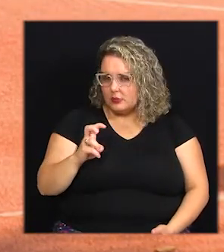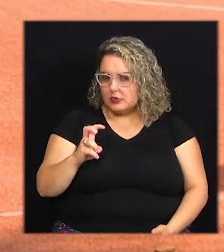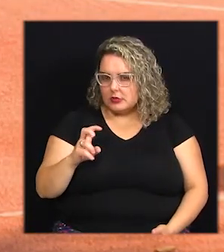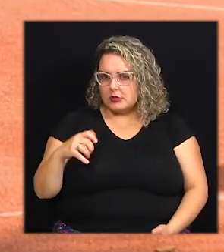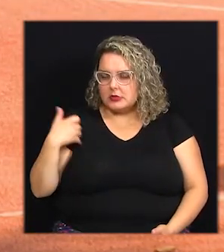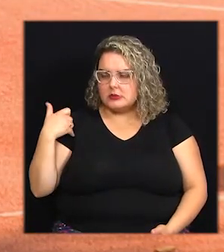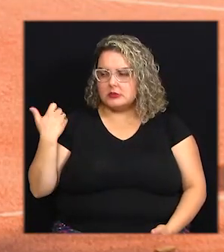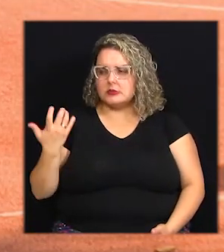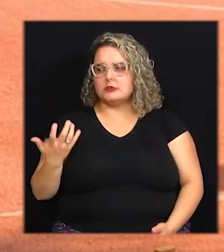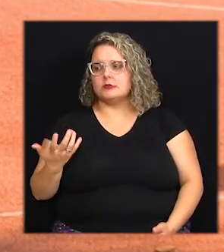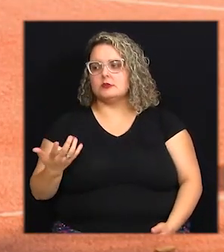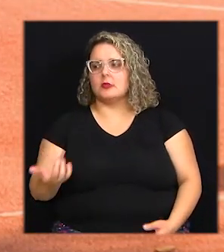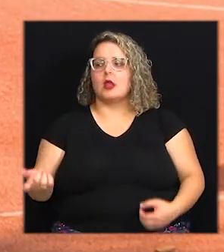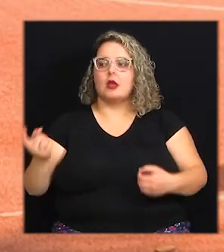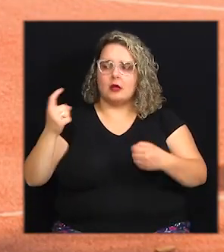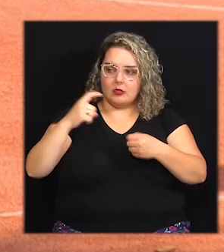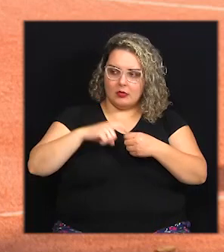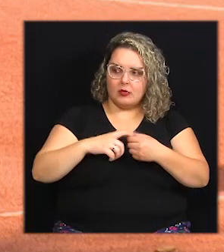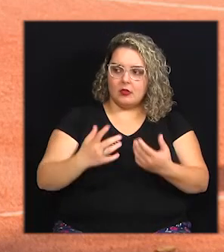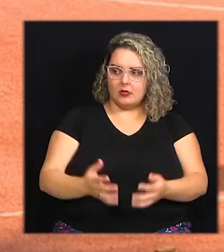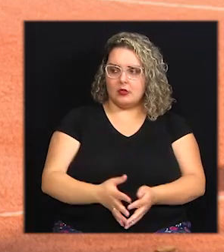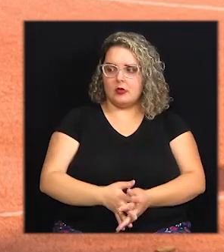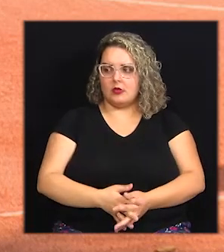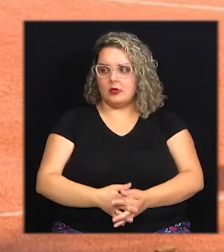anos, eu voltei assim